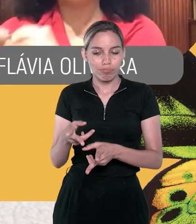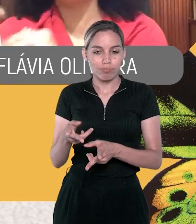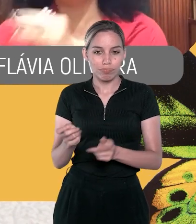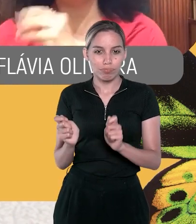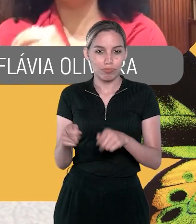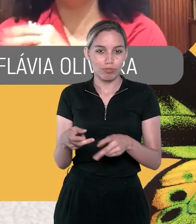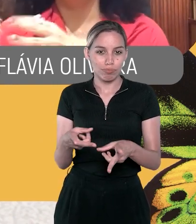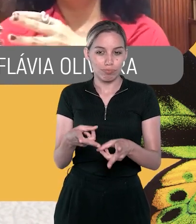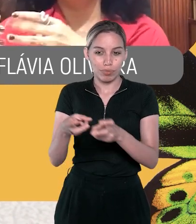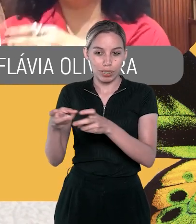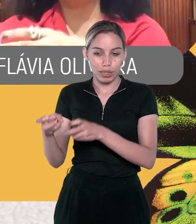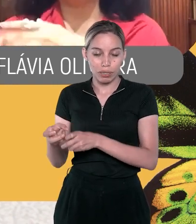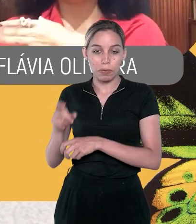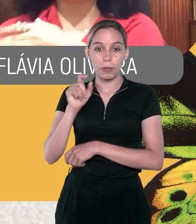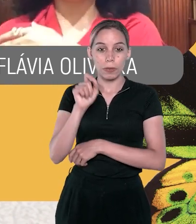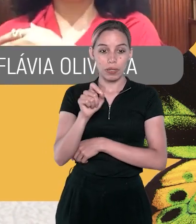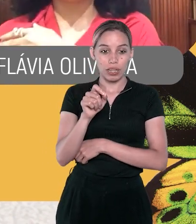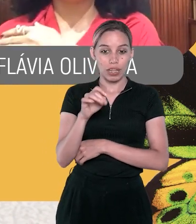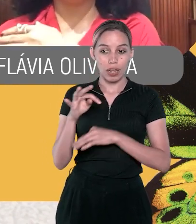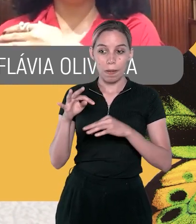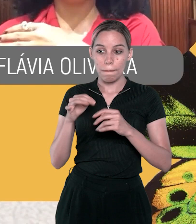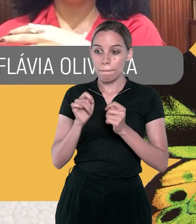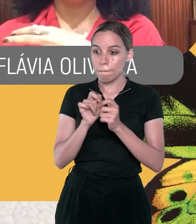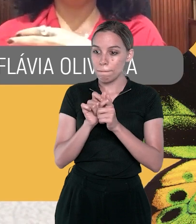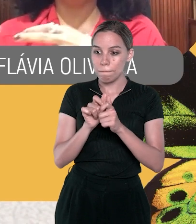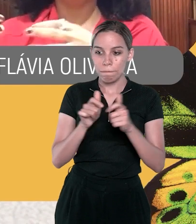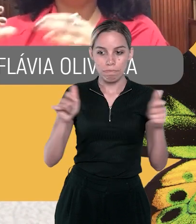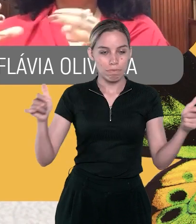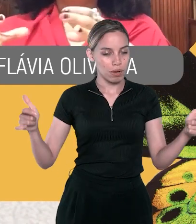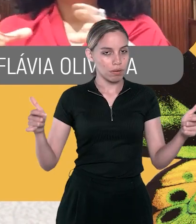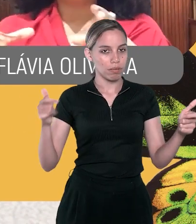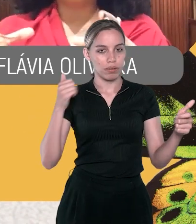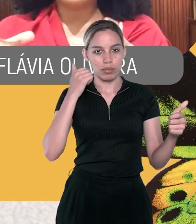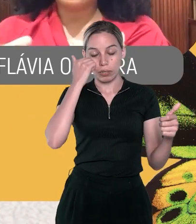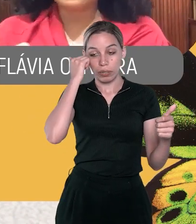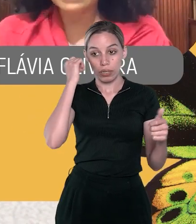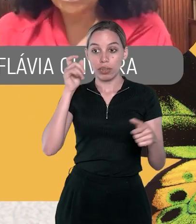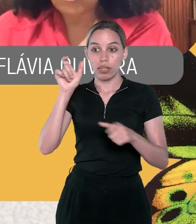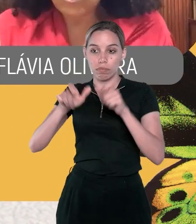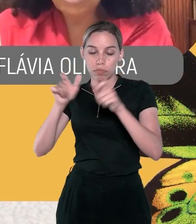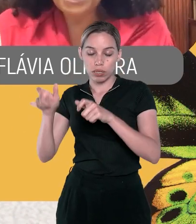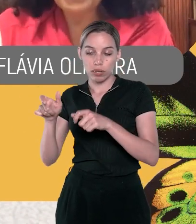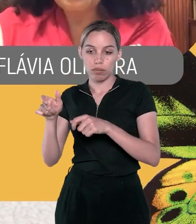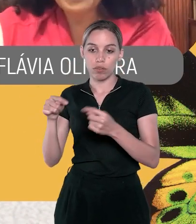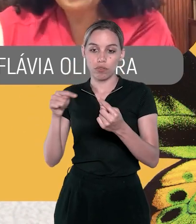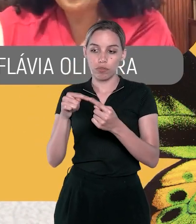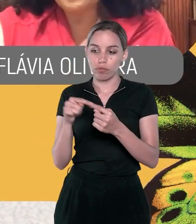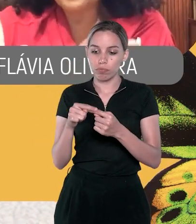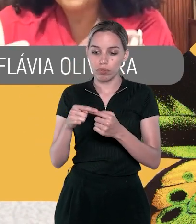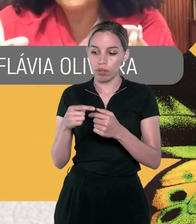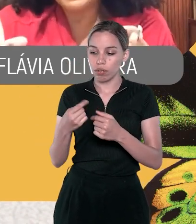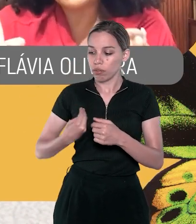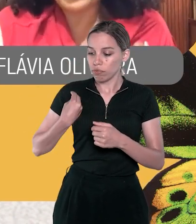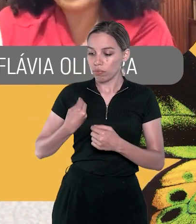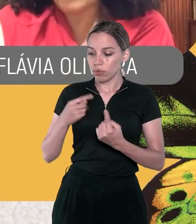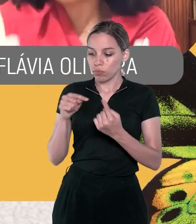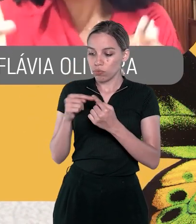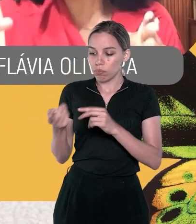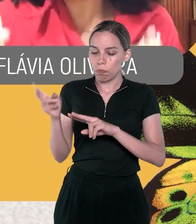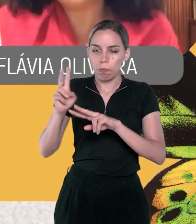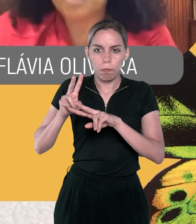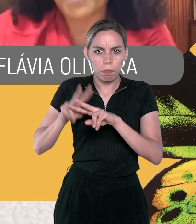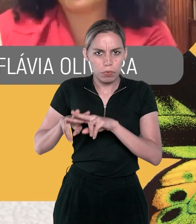mesmo os personagens que experimentam o Rio de Janeiro, né, circulam